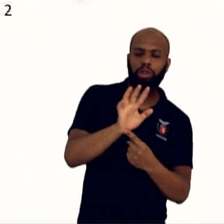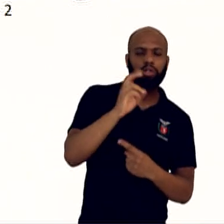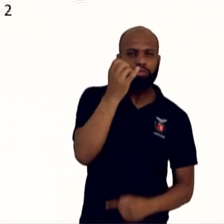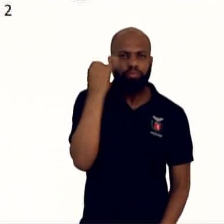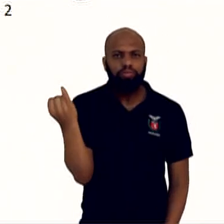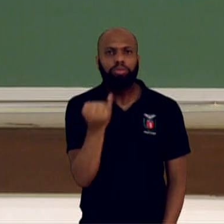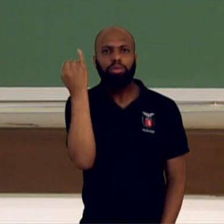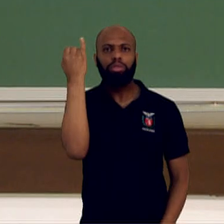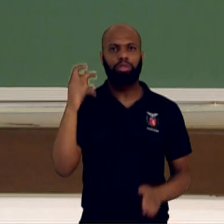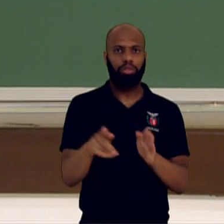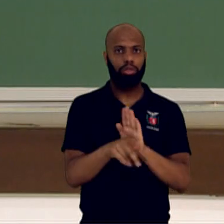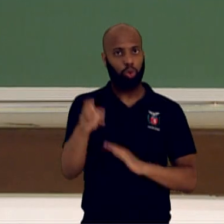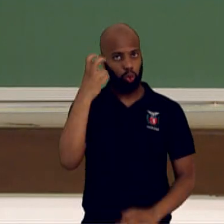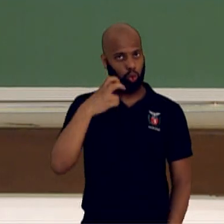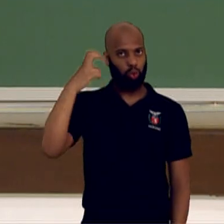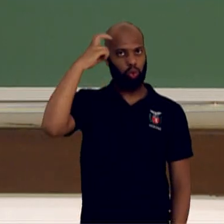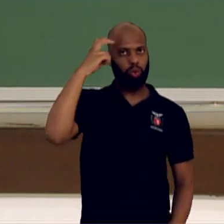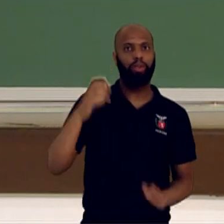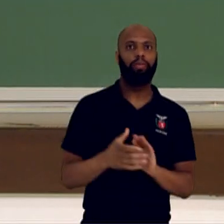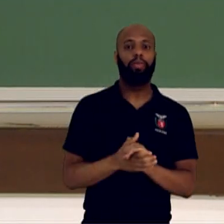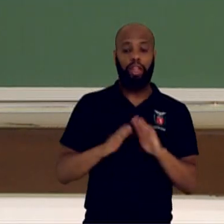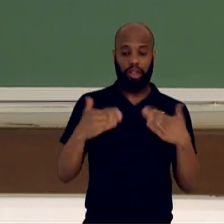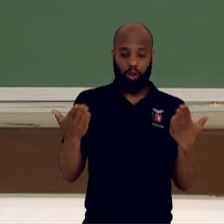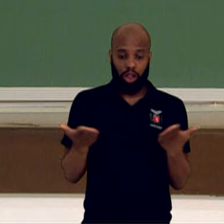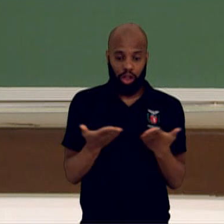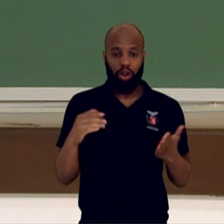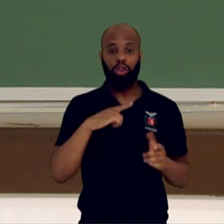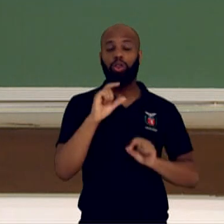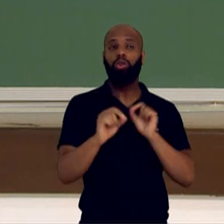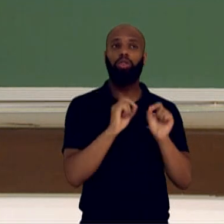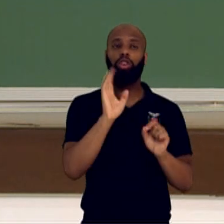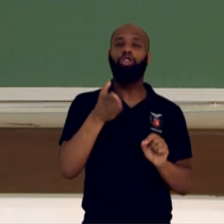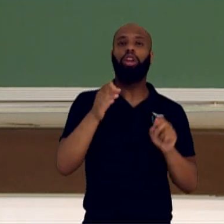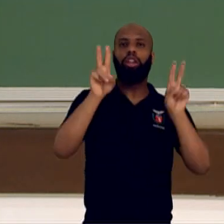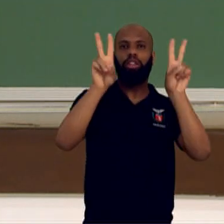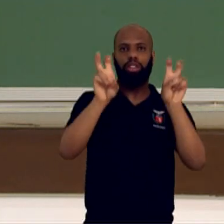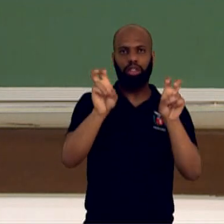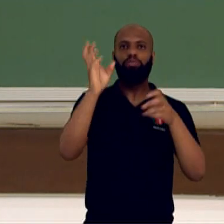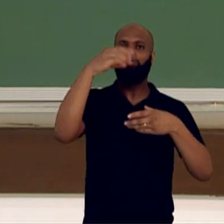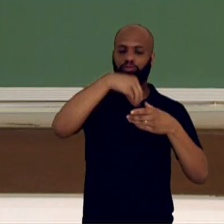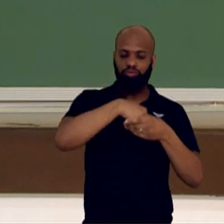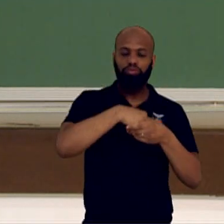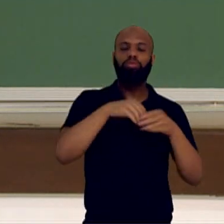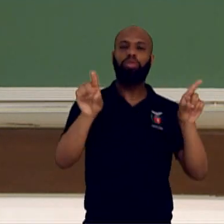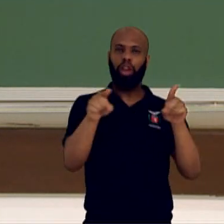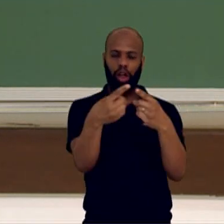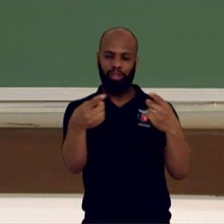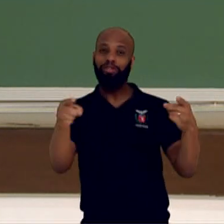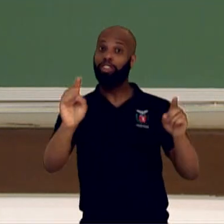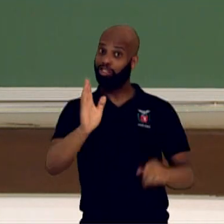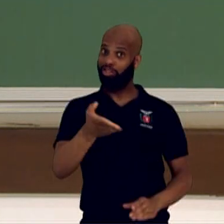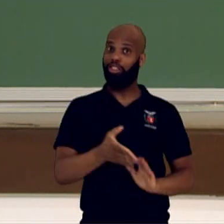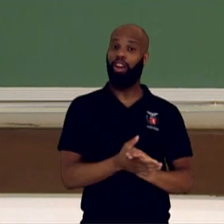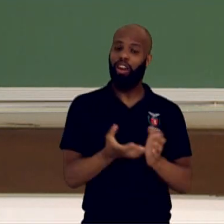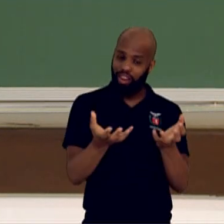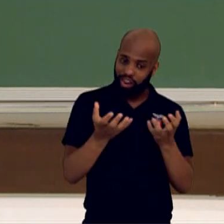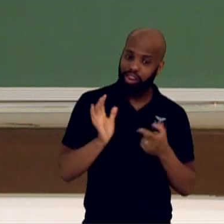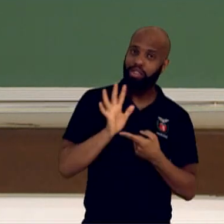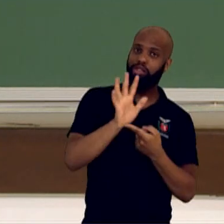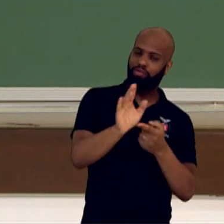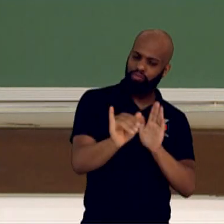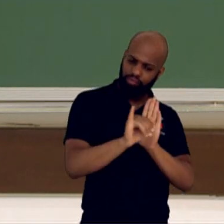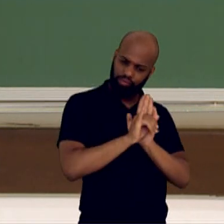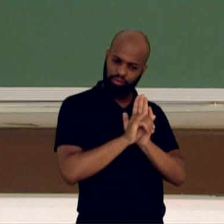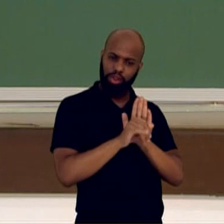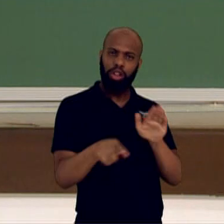Então, aqui eles já estavam colocando uma temática na sua música, né? Então, queriam mostrar a identidade